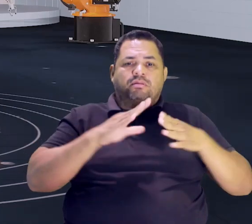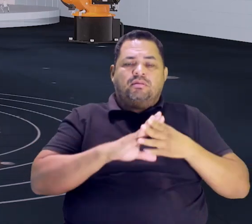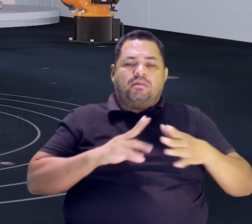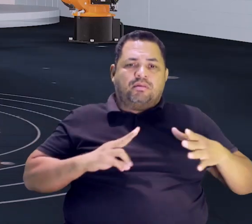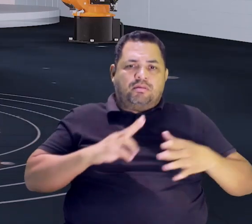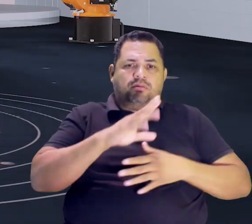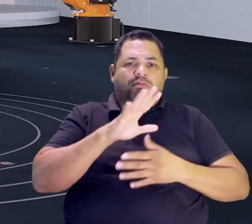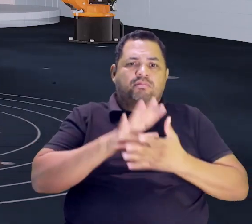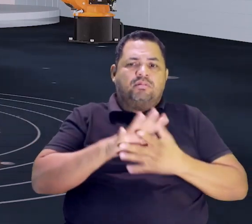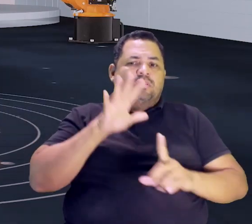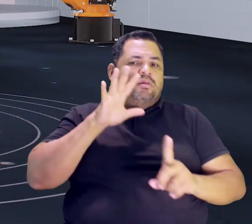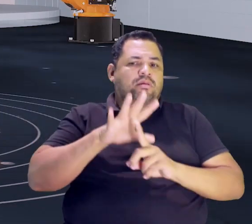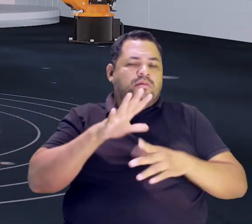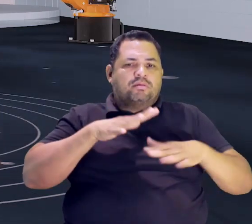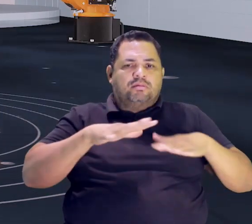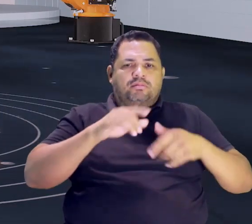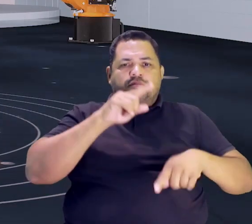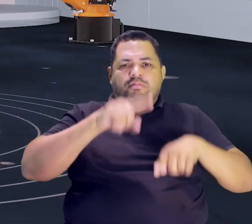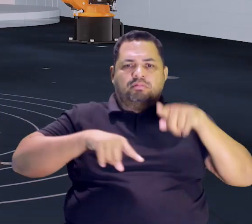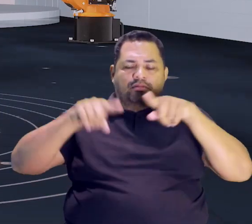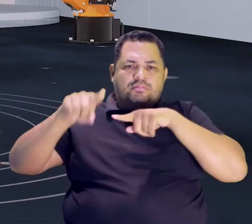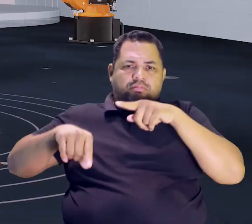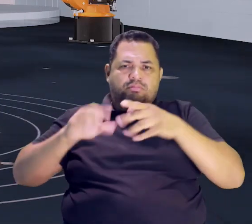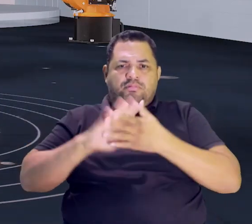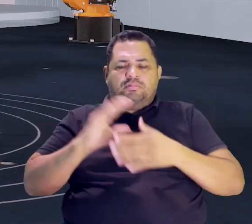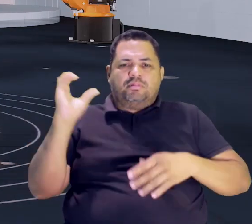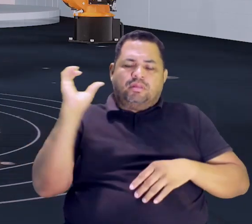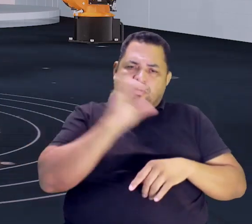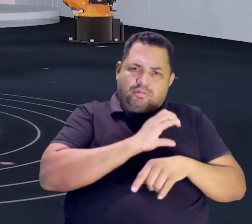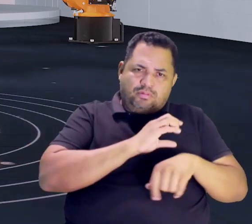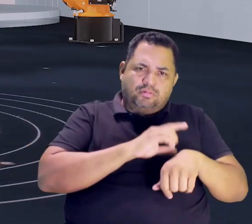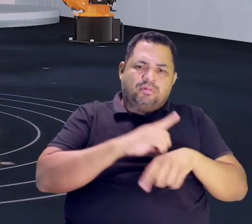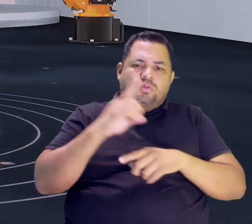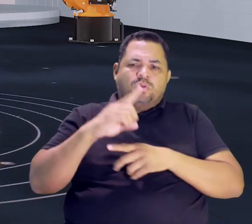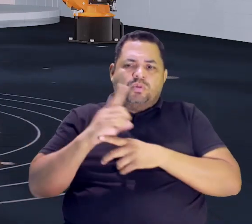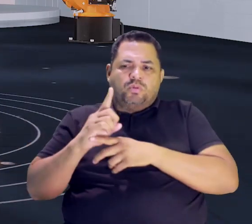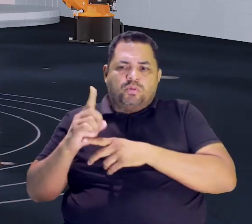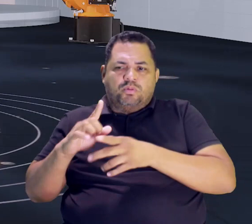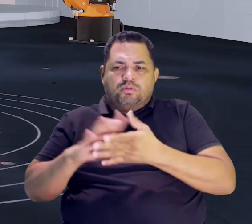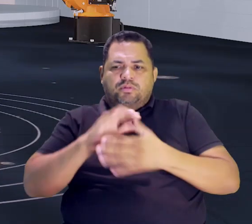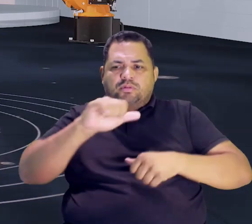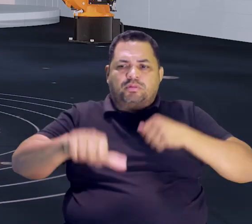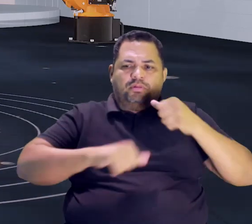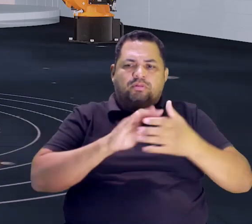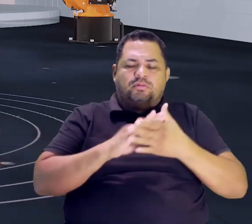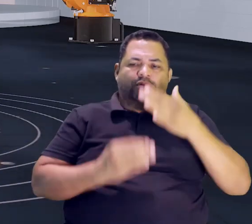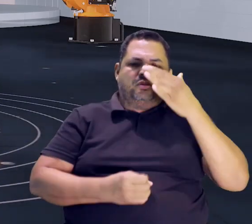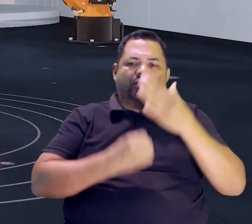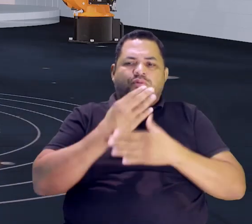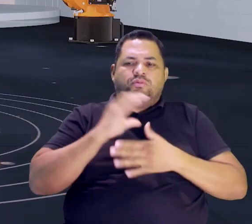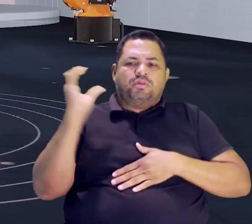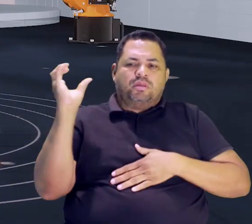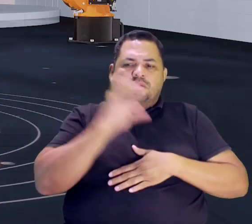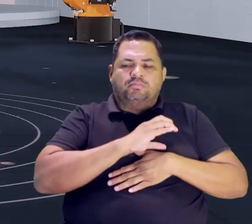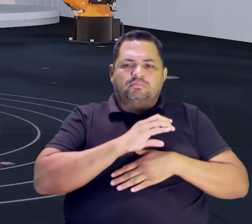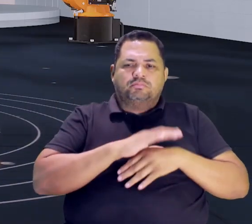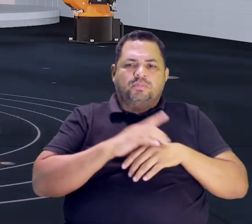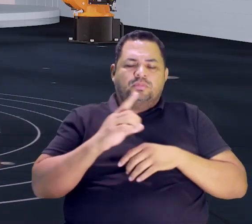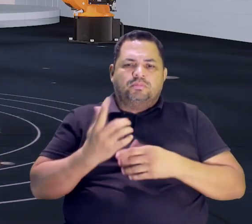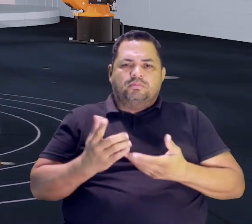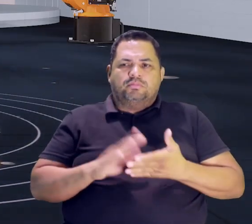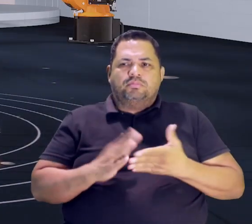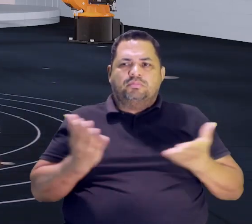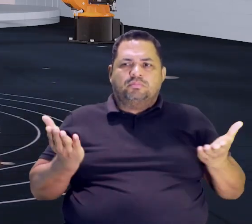é que provoca variação de velocidade, provocando variação de velocidade, aparece uma aceleração.